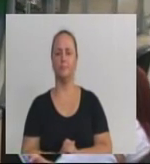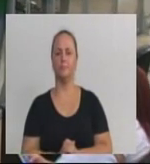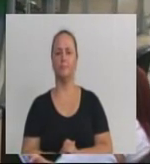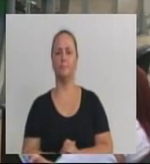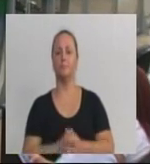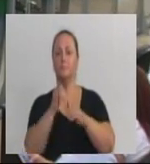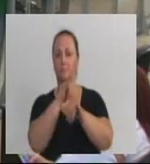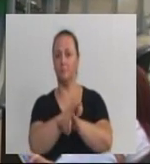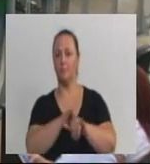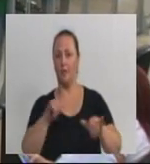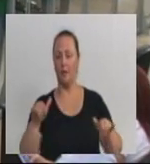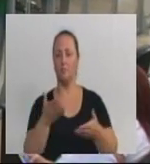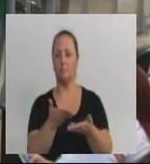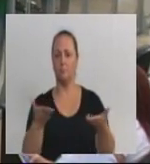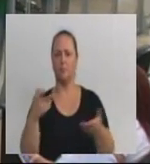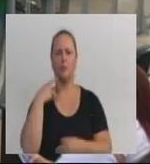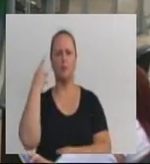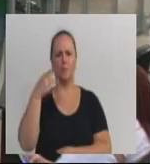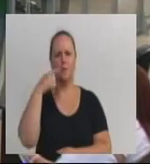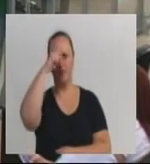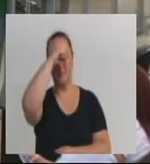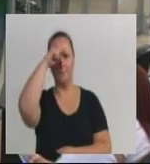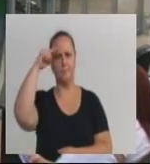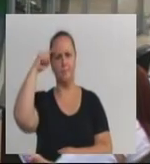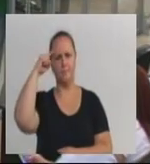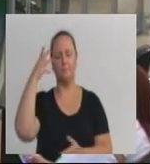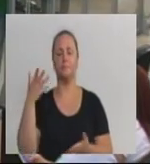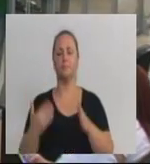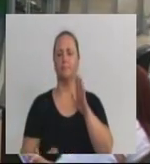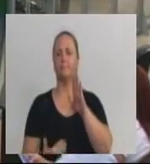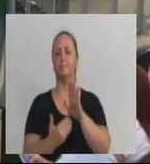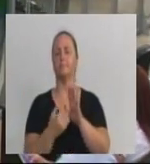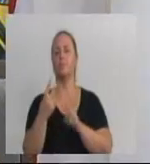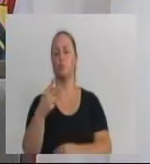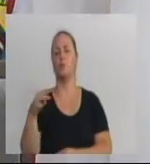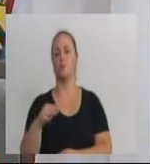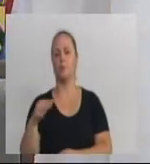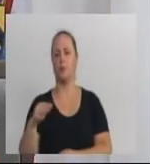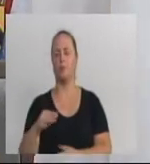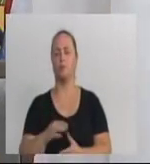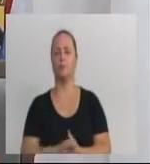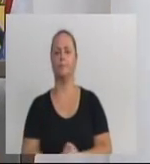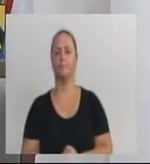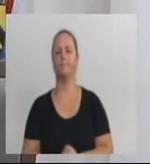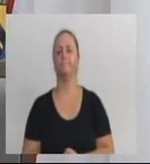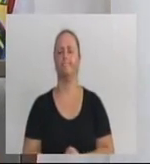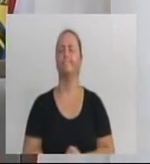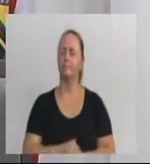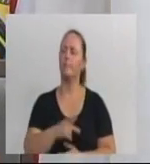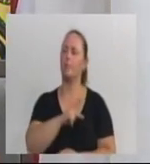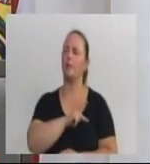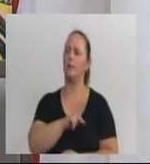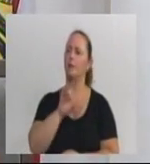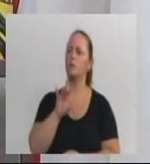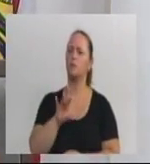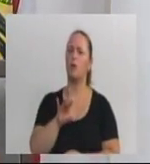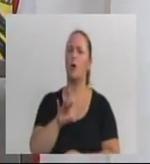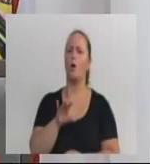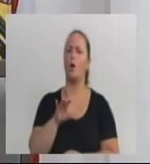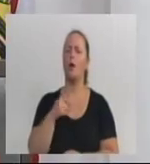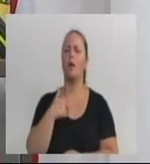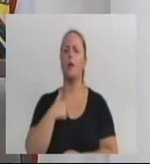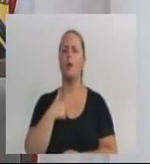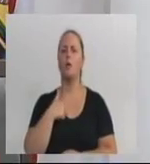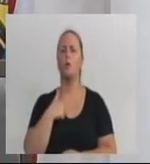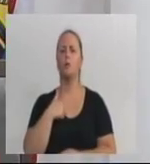Informo a vereador Marcos da Rosa, nosso vice-presidente, pelo tempo de até 2 minutos. Senhor presidente, só justificar a minha abstenção, esse